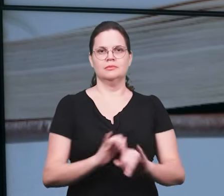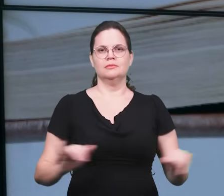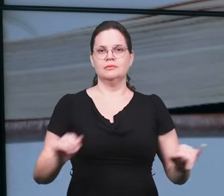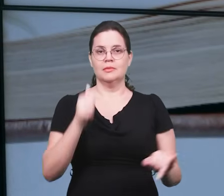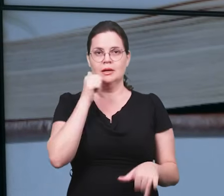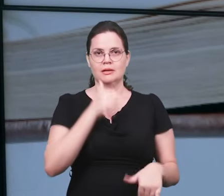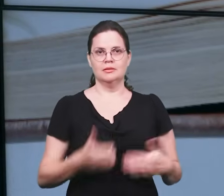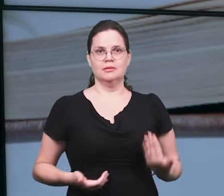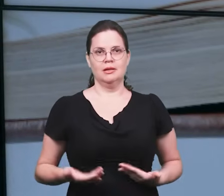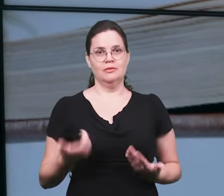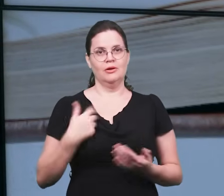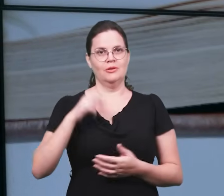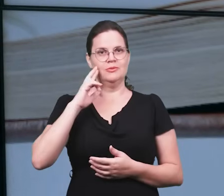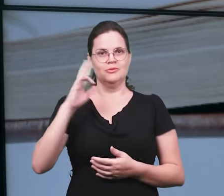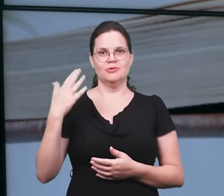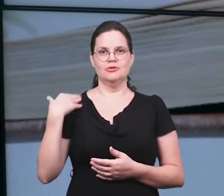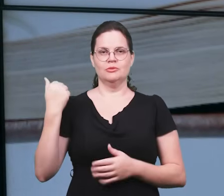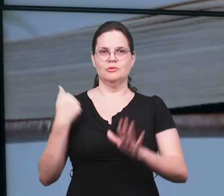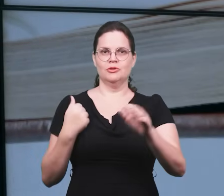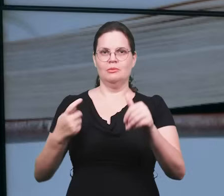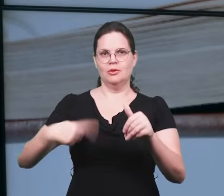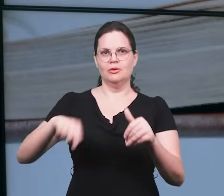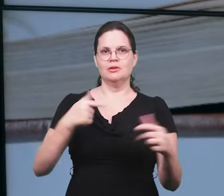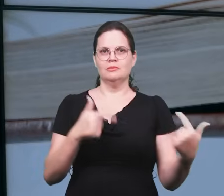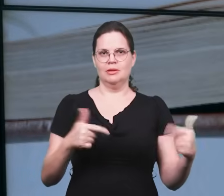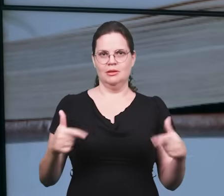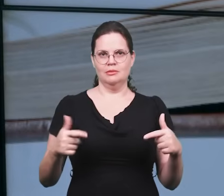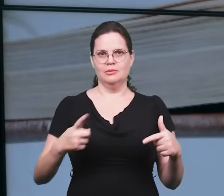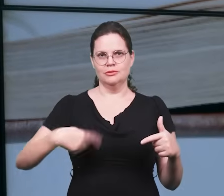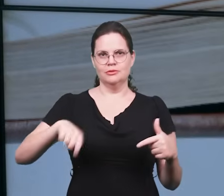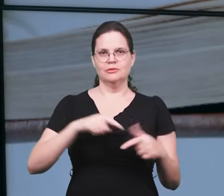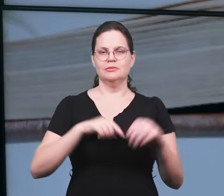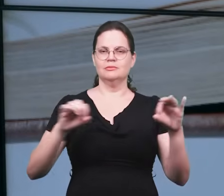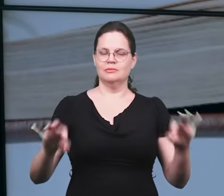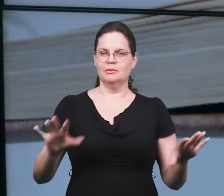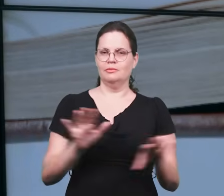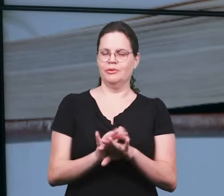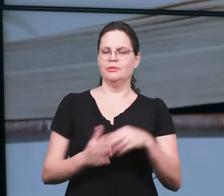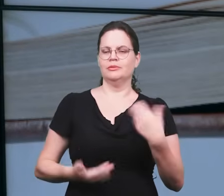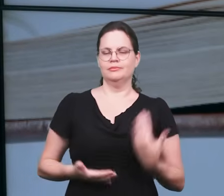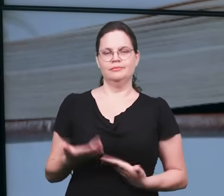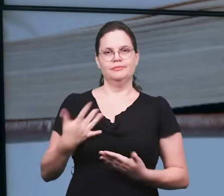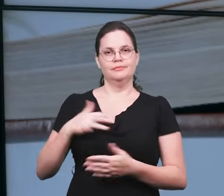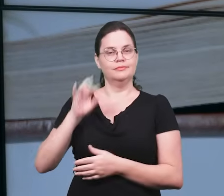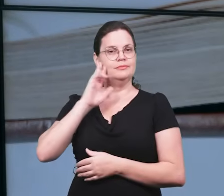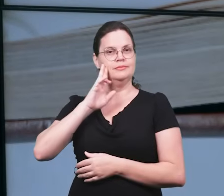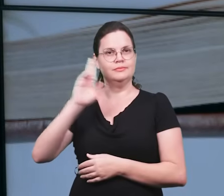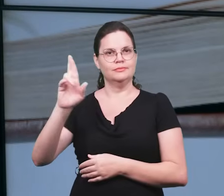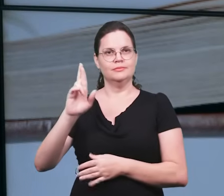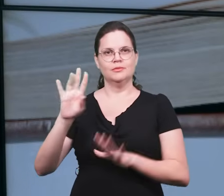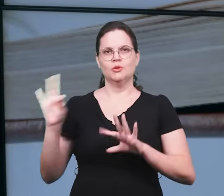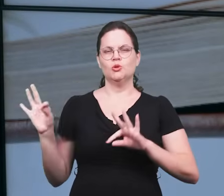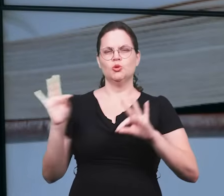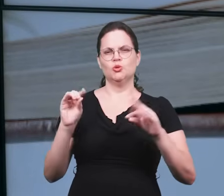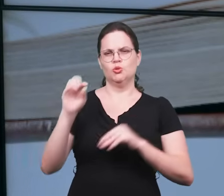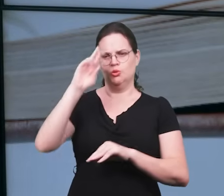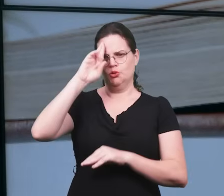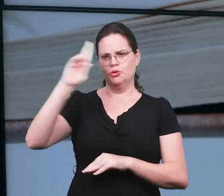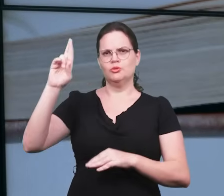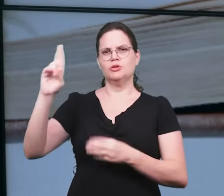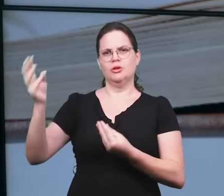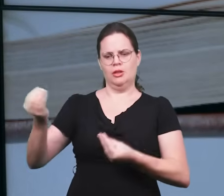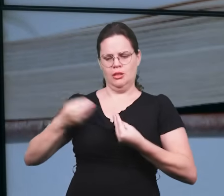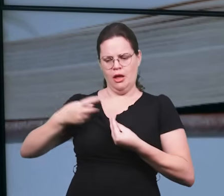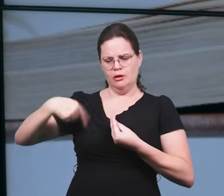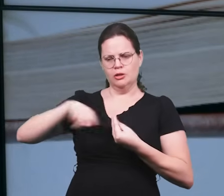acompanham, o Senhor nos chamou para o trabalho. Então, que estejamos prontas a servir ao Senhor com tudo aquilo que o Senhor colocar na nossa